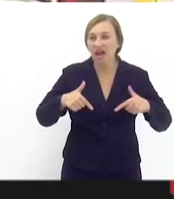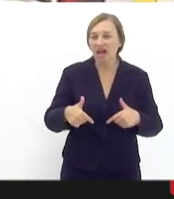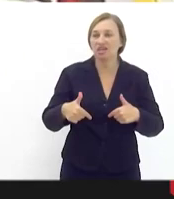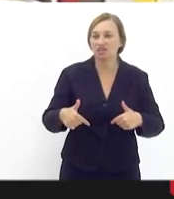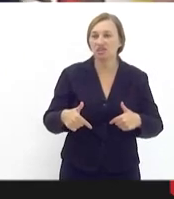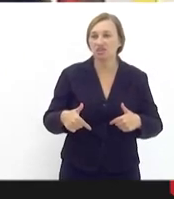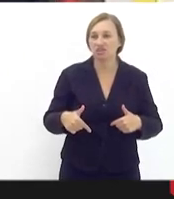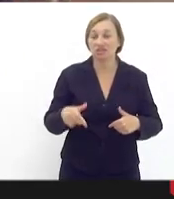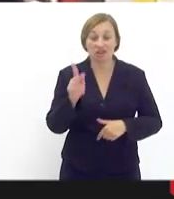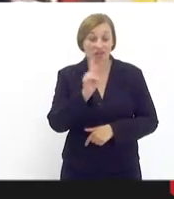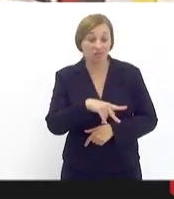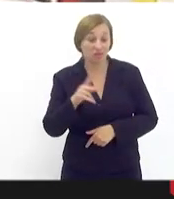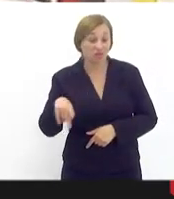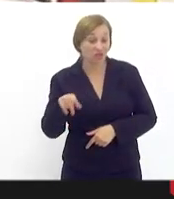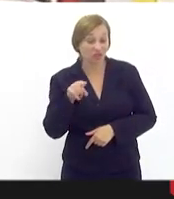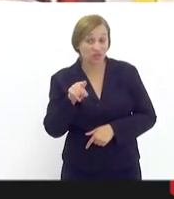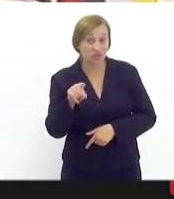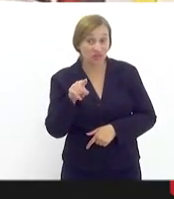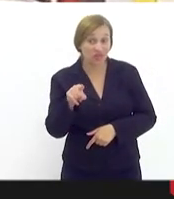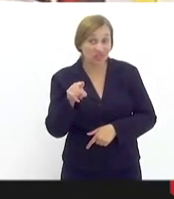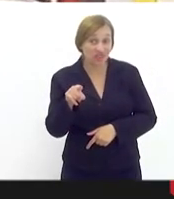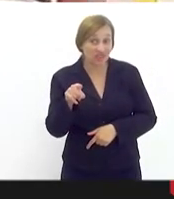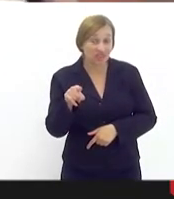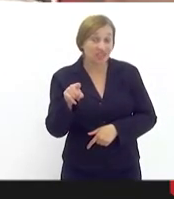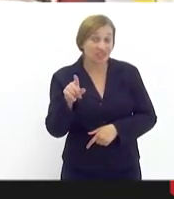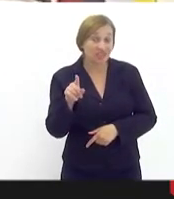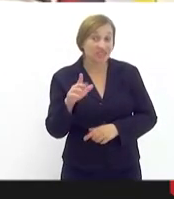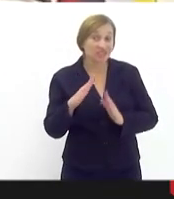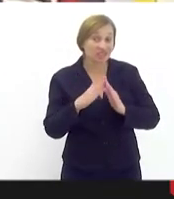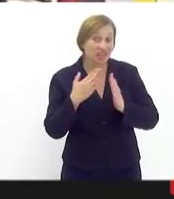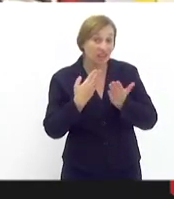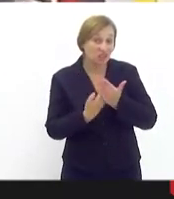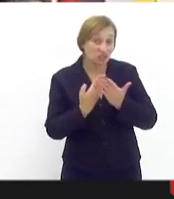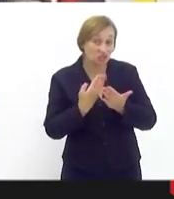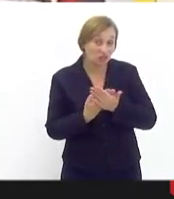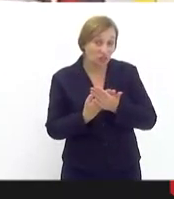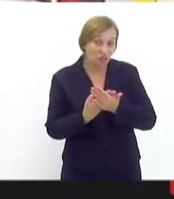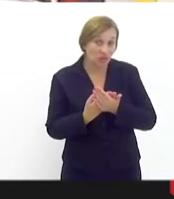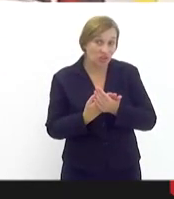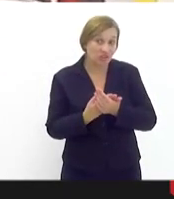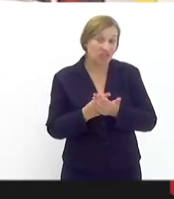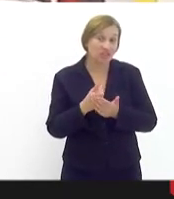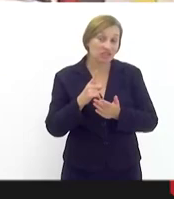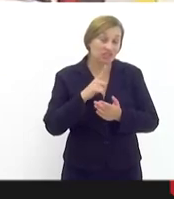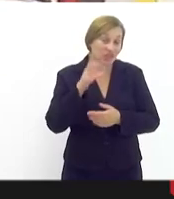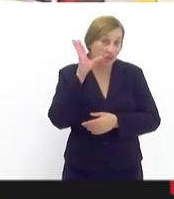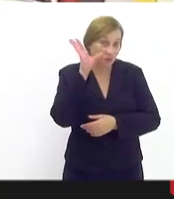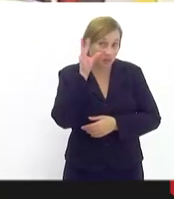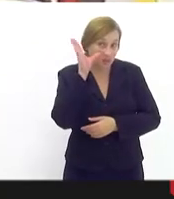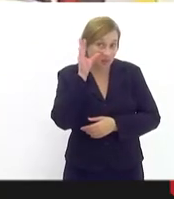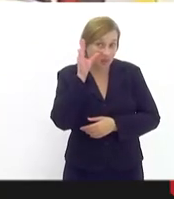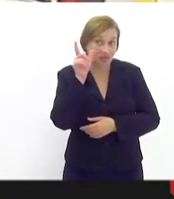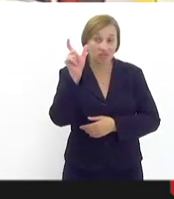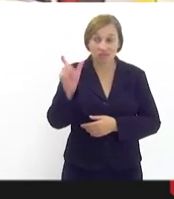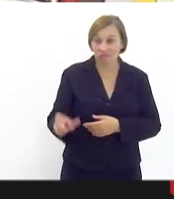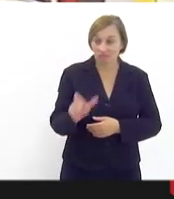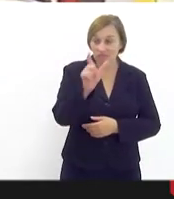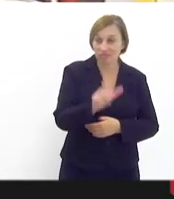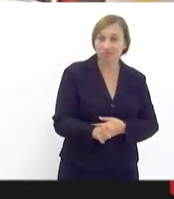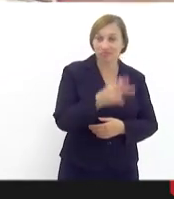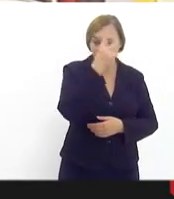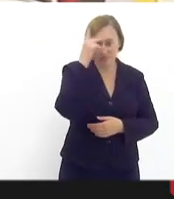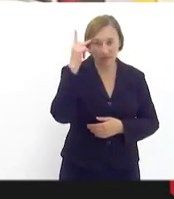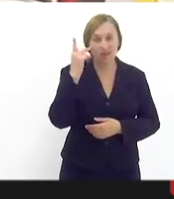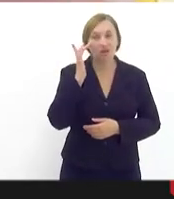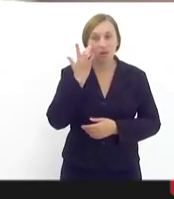acontecer é aquela professorinha lá na escola que tem o interesse, são pessoas. Então, acho